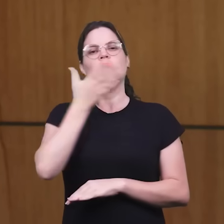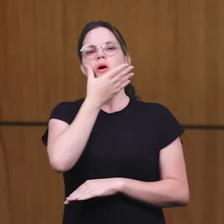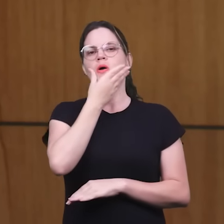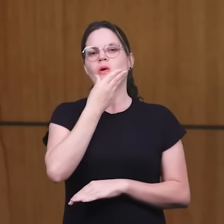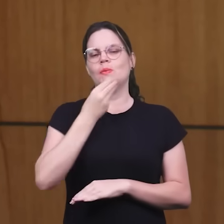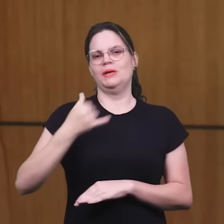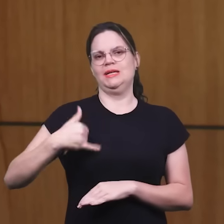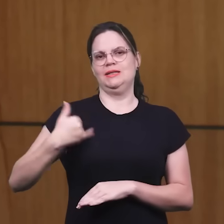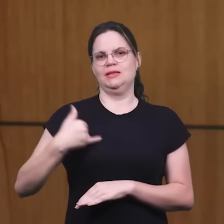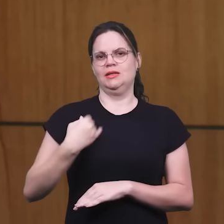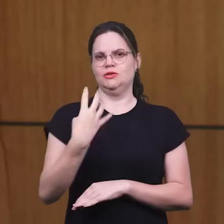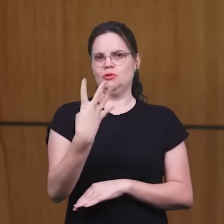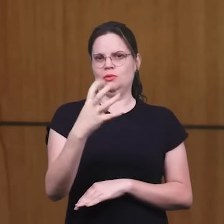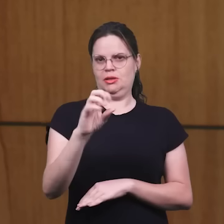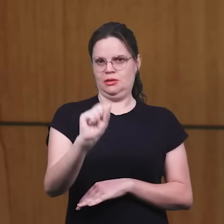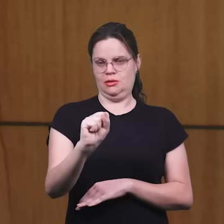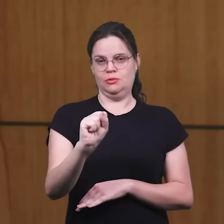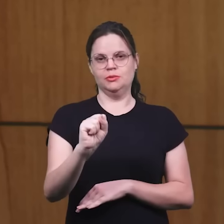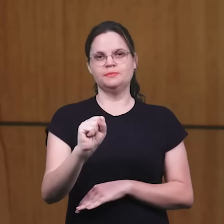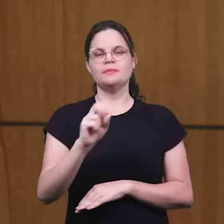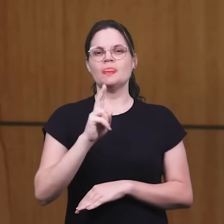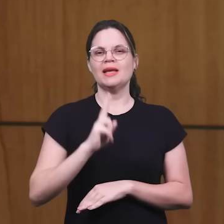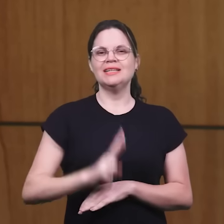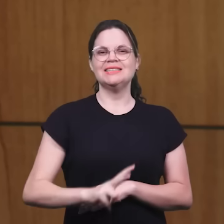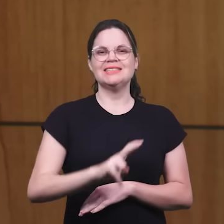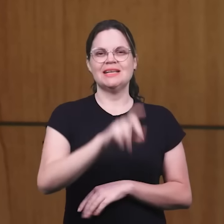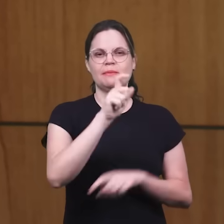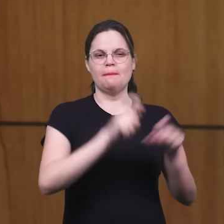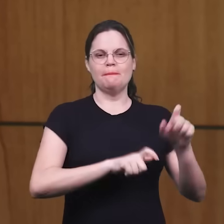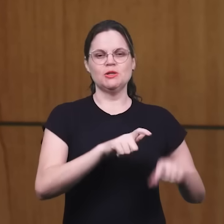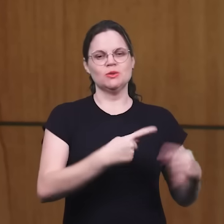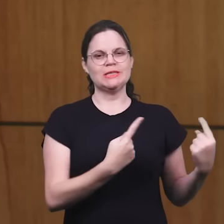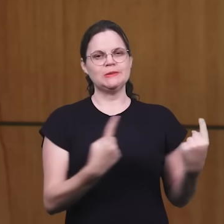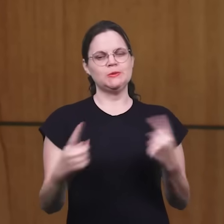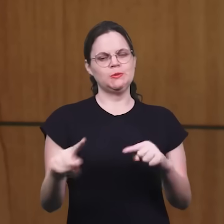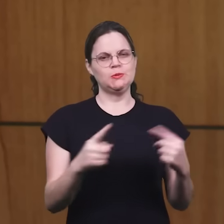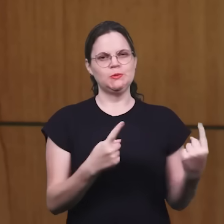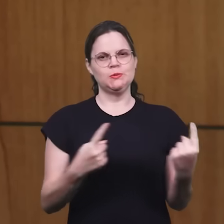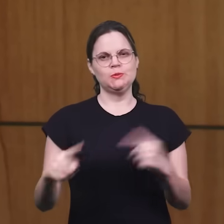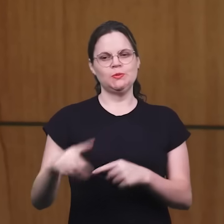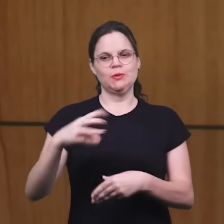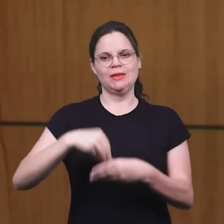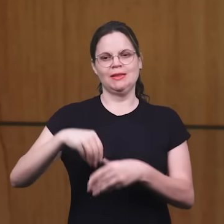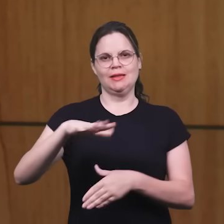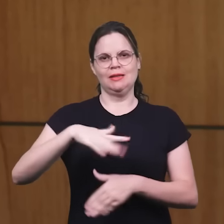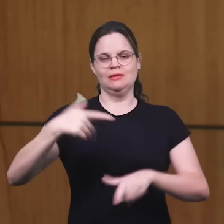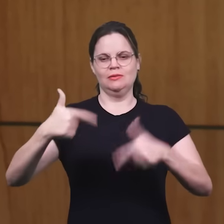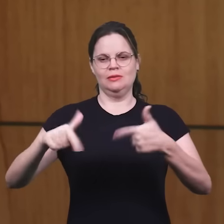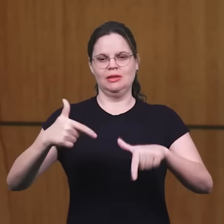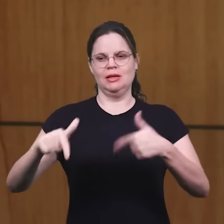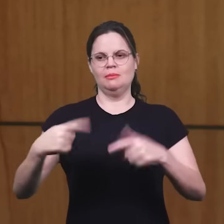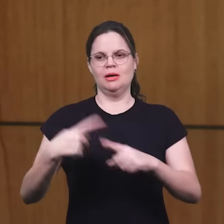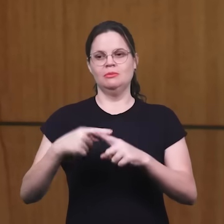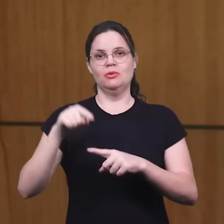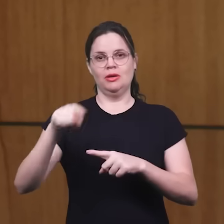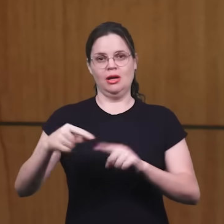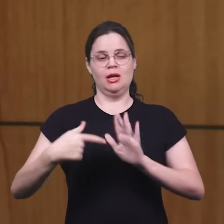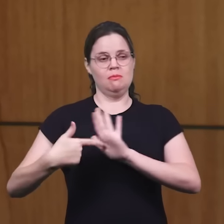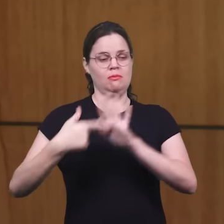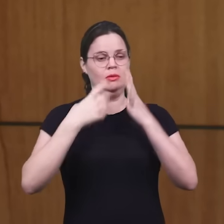anos de idade, e que tem sido alvo de ataques e perseguições no seu local de trabalho por causa da sua